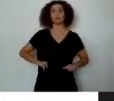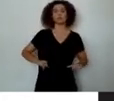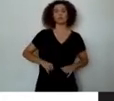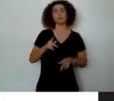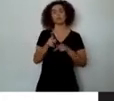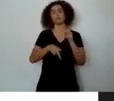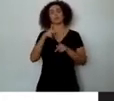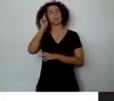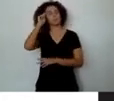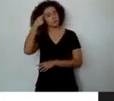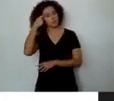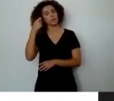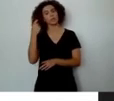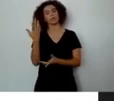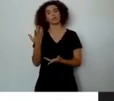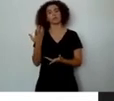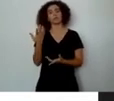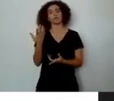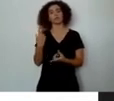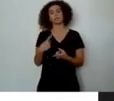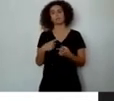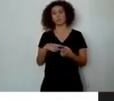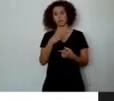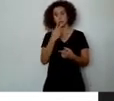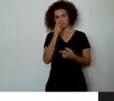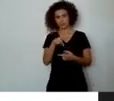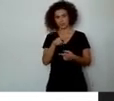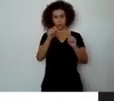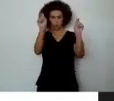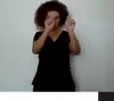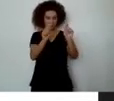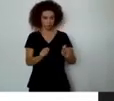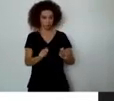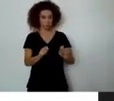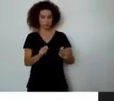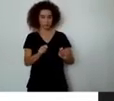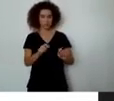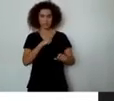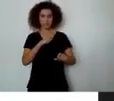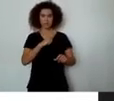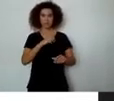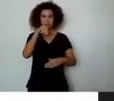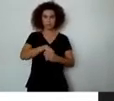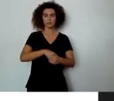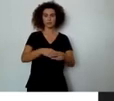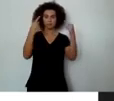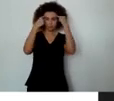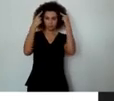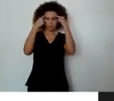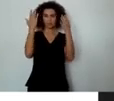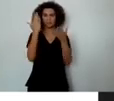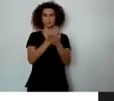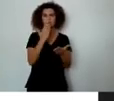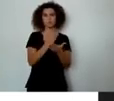porque essa imagem ela foi uma imagem muito massacrada nas nossas mentes. Nos livros didáticos,